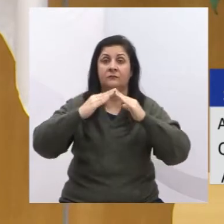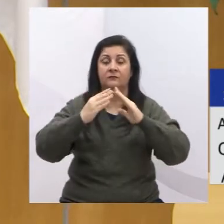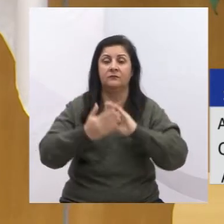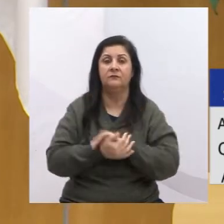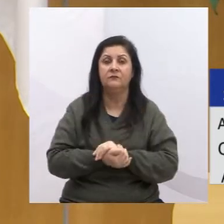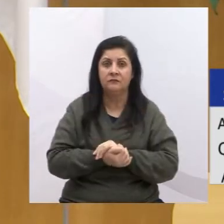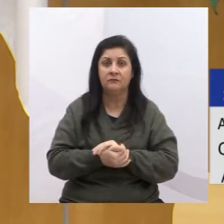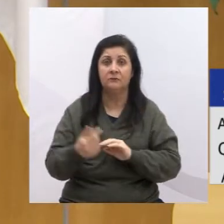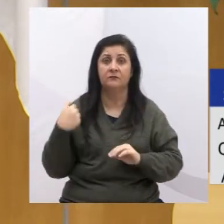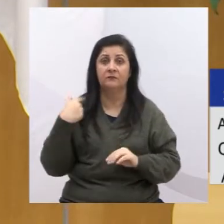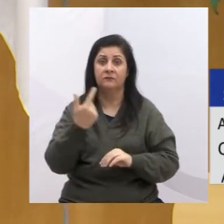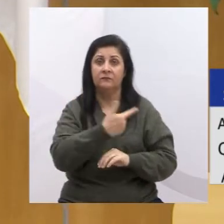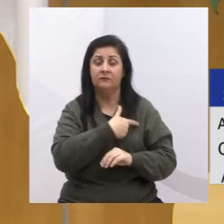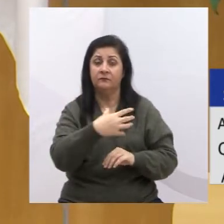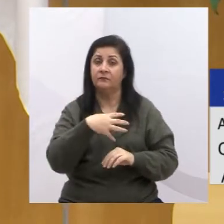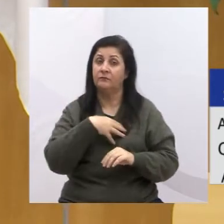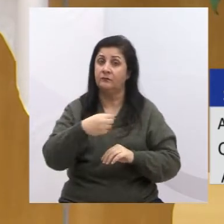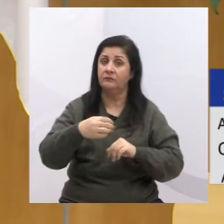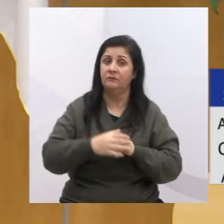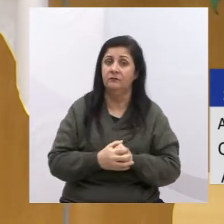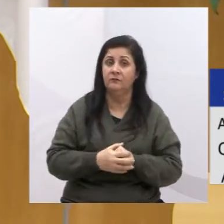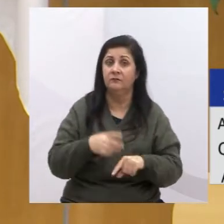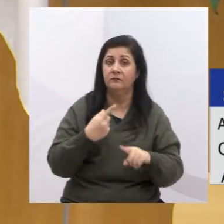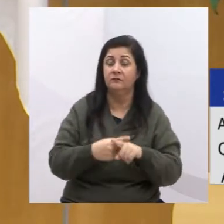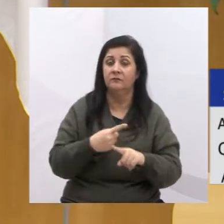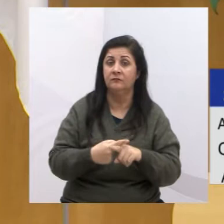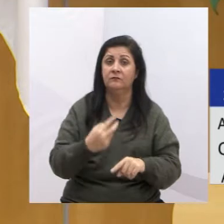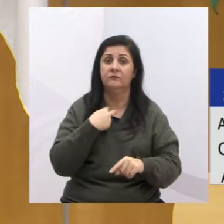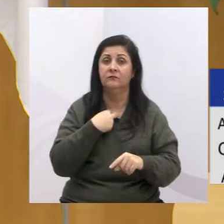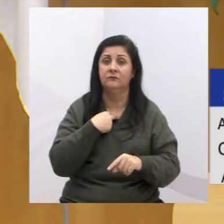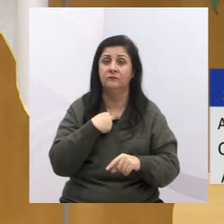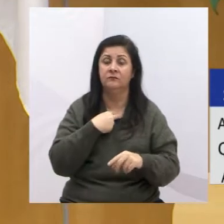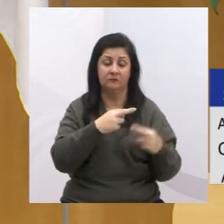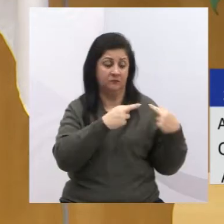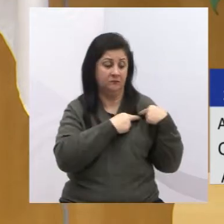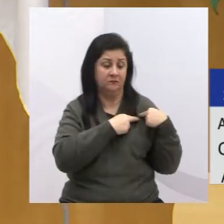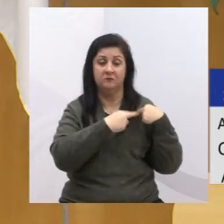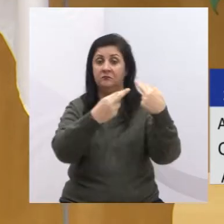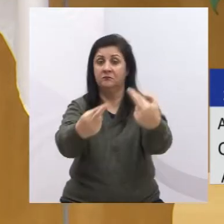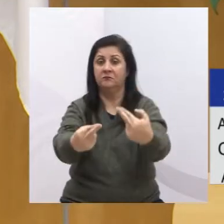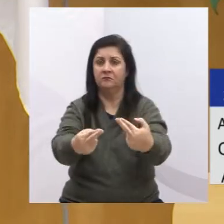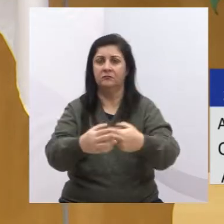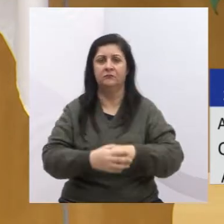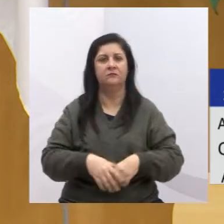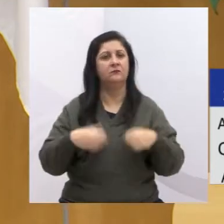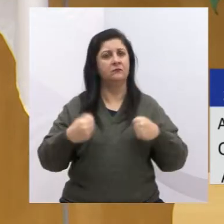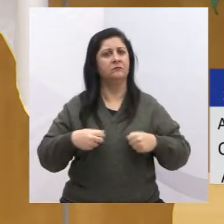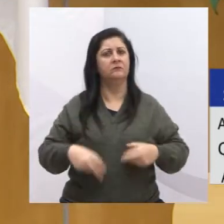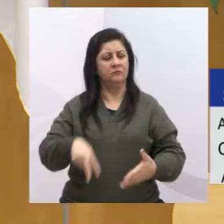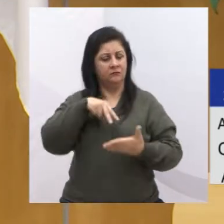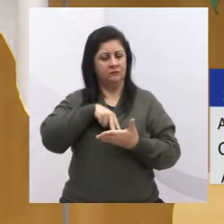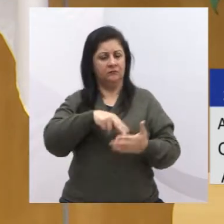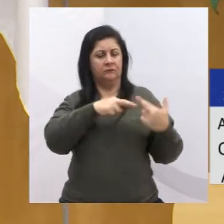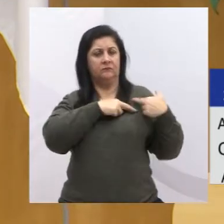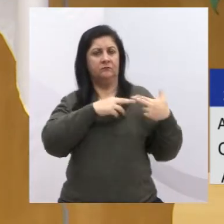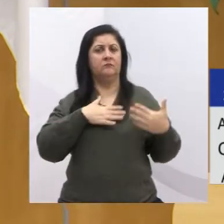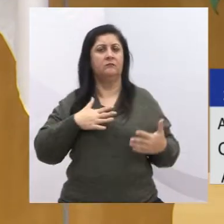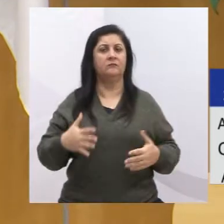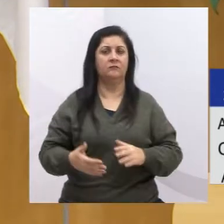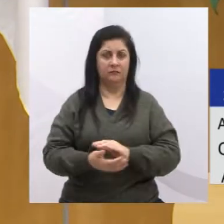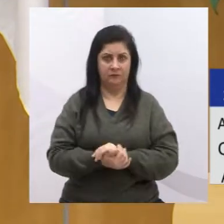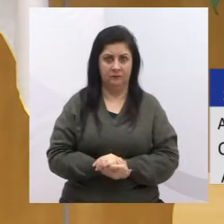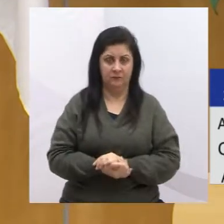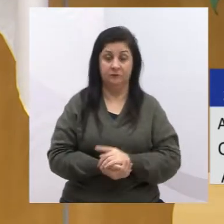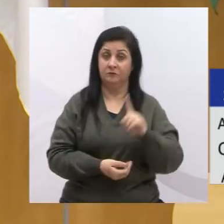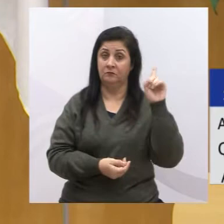os nossos filhos, porque a gente não pode transferir responsabilidade, a gente tem que assumir a responsabilidade. Eu